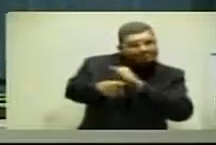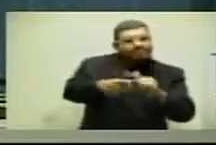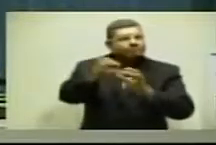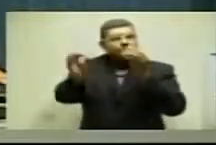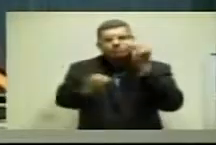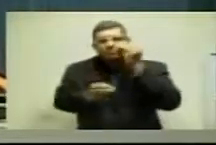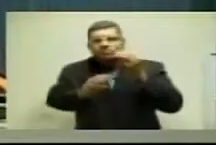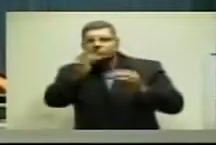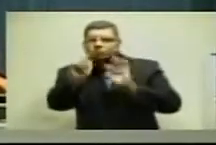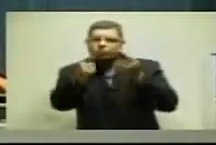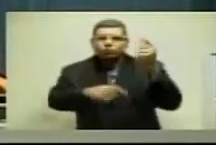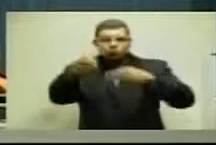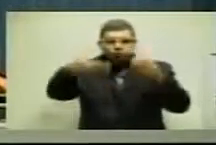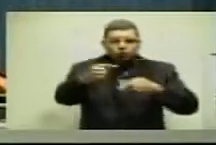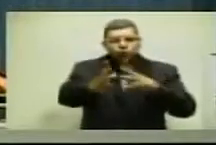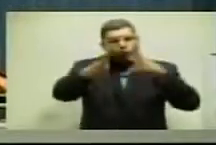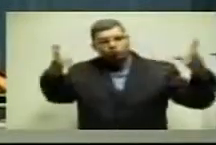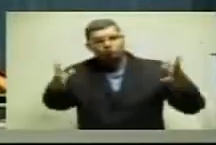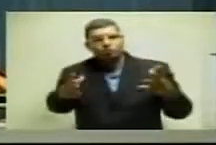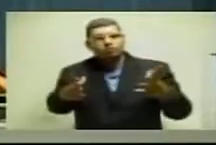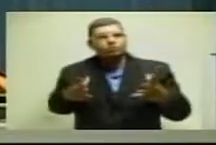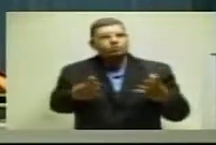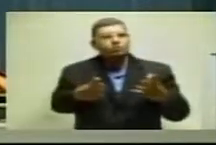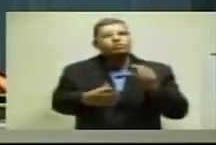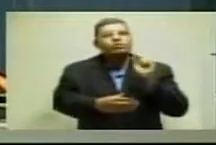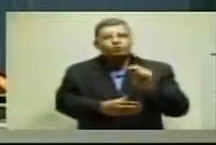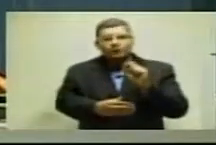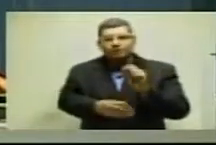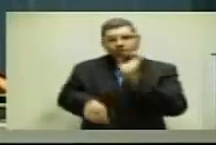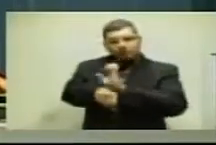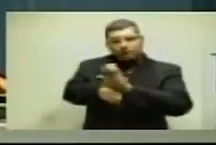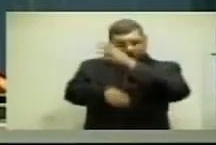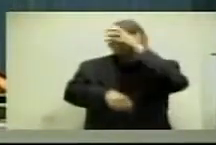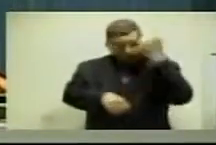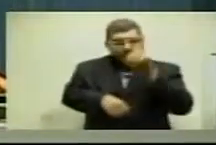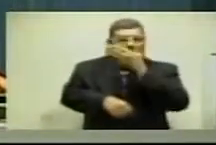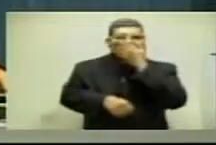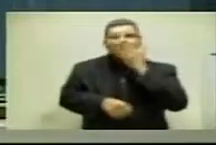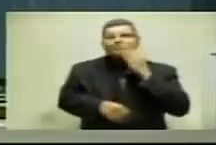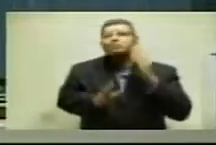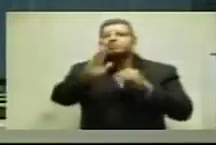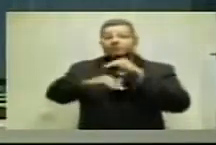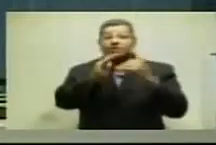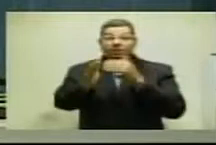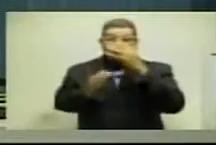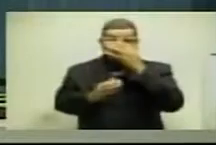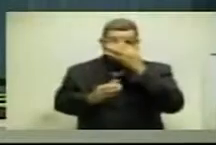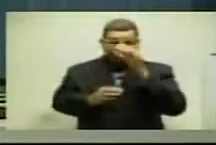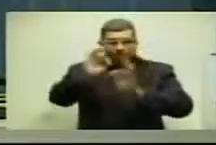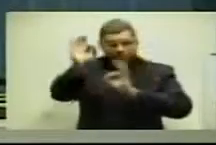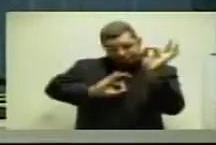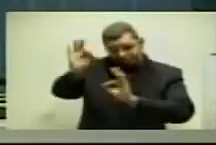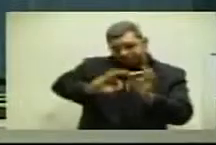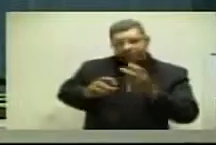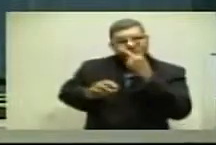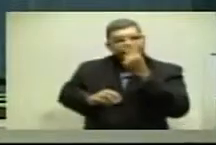ponto de vista geopolítico e ambiental do Estado do Amazonas e, acima de tudo, uma proposta